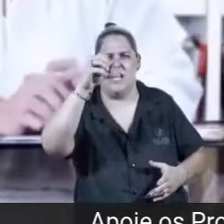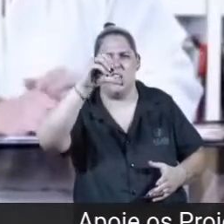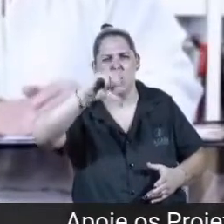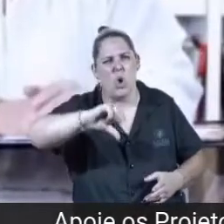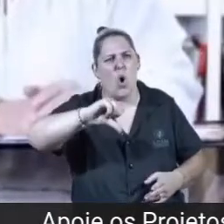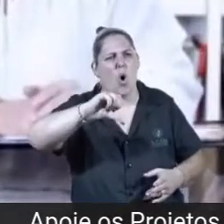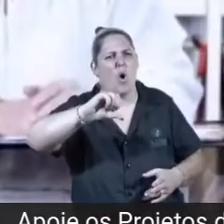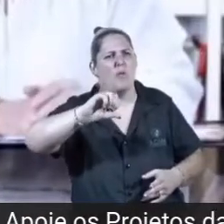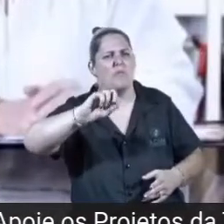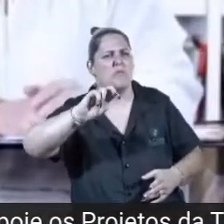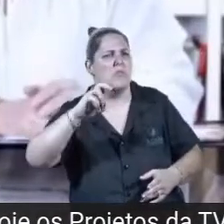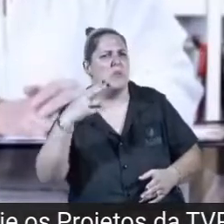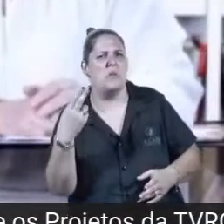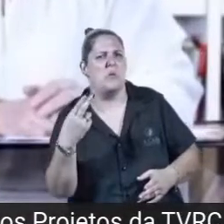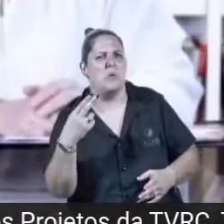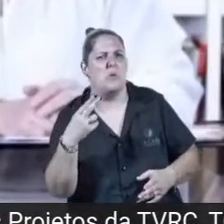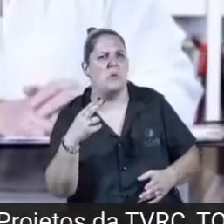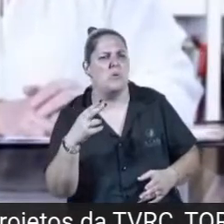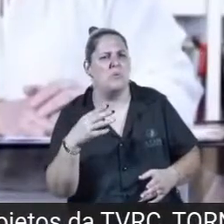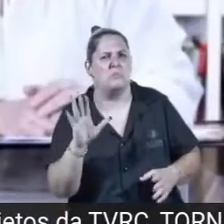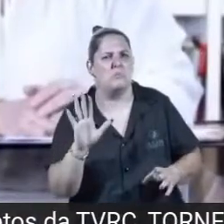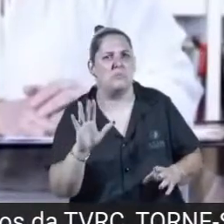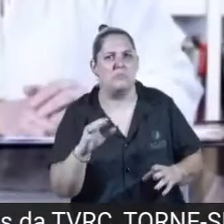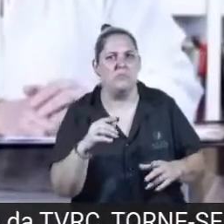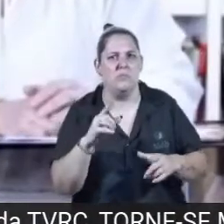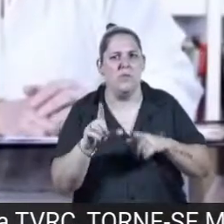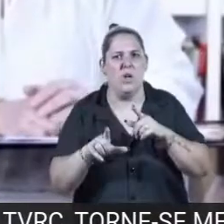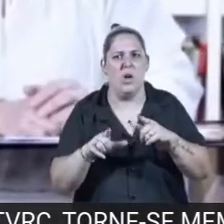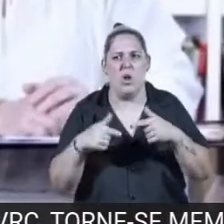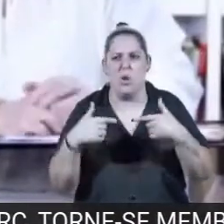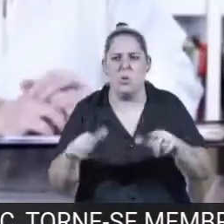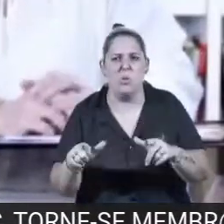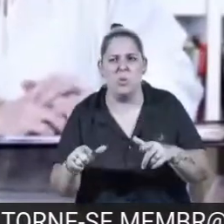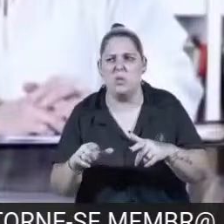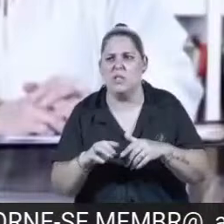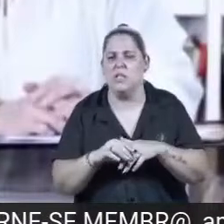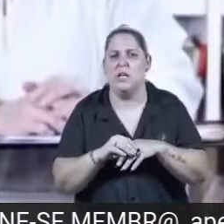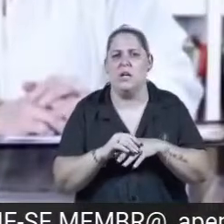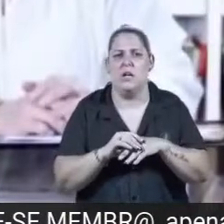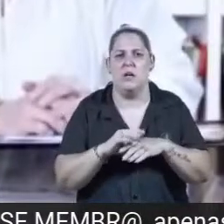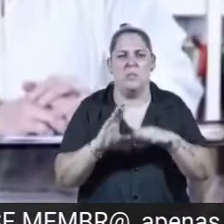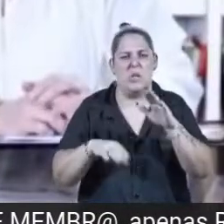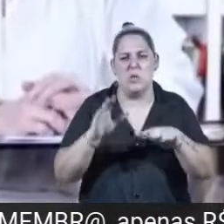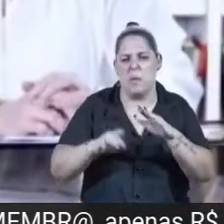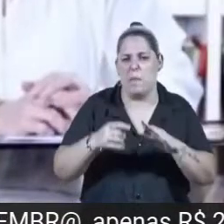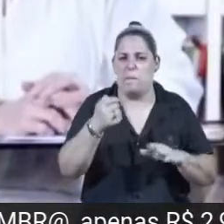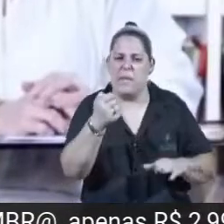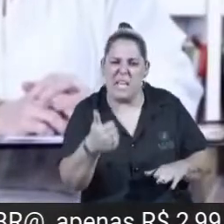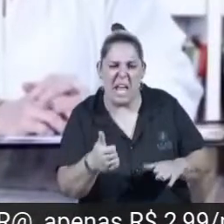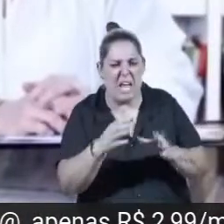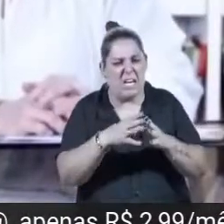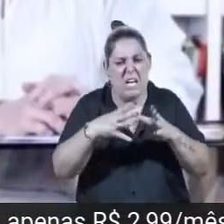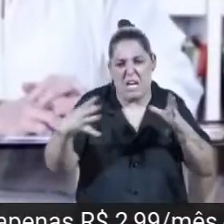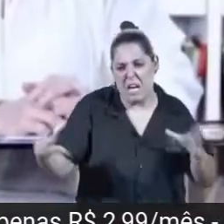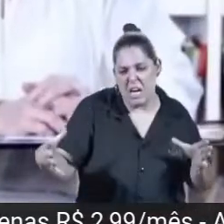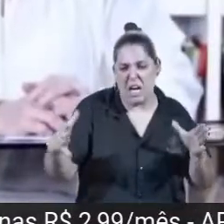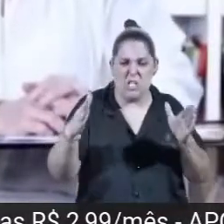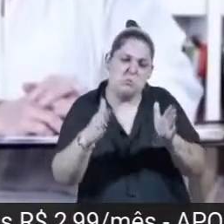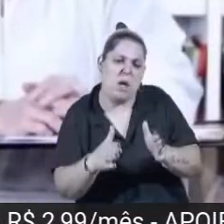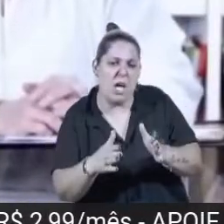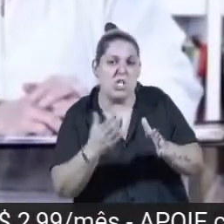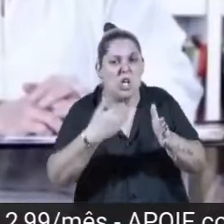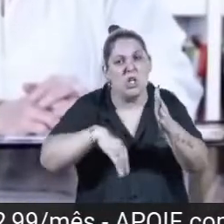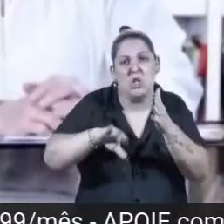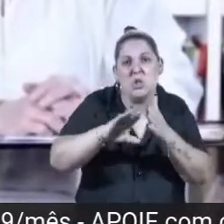de esquerdas, umas bem minúsculas, outras mais ou menos minúsculas, outras mais ou menos pequenas, muitas pequenas, e